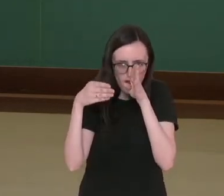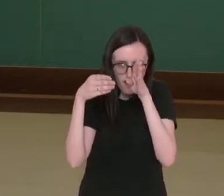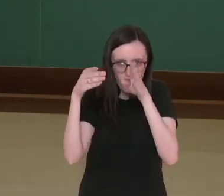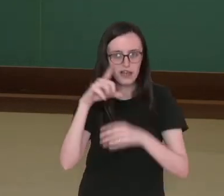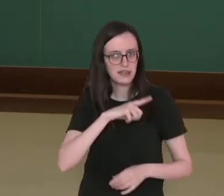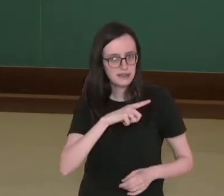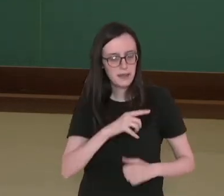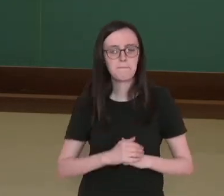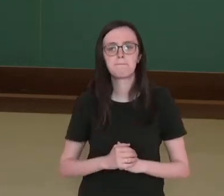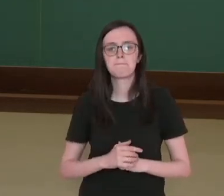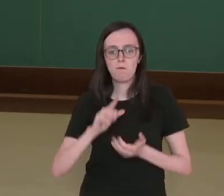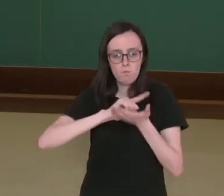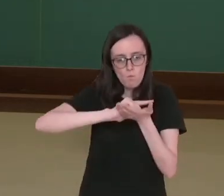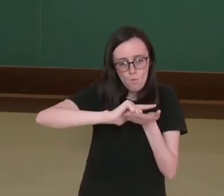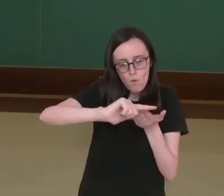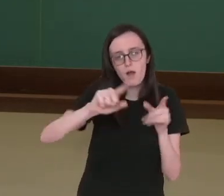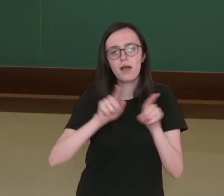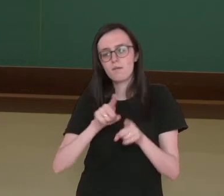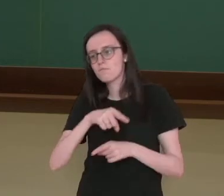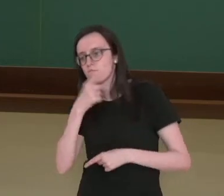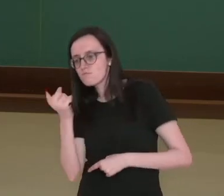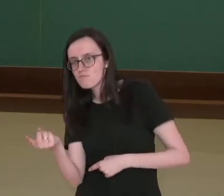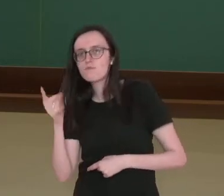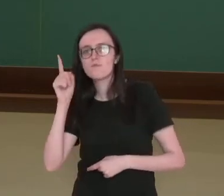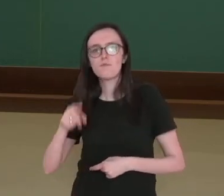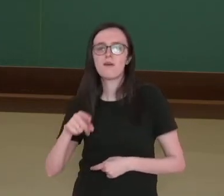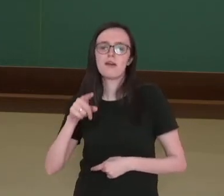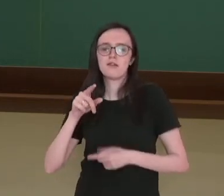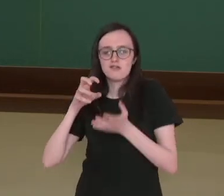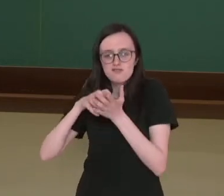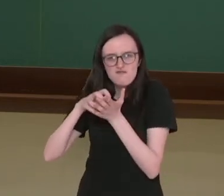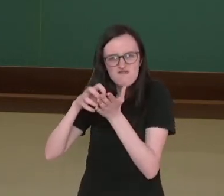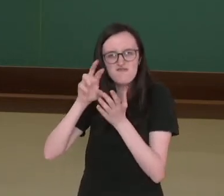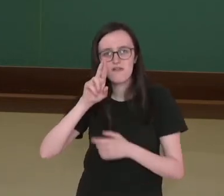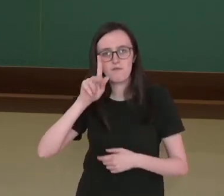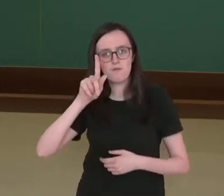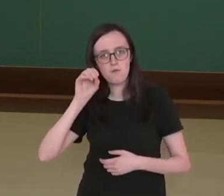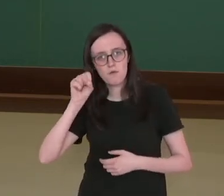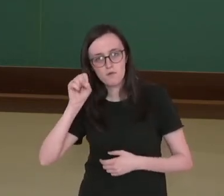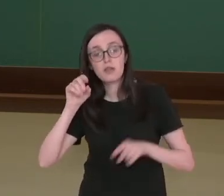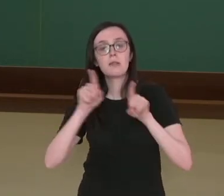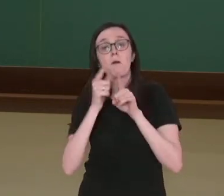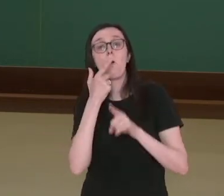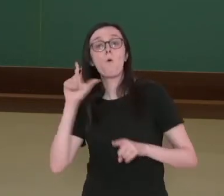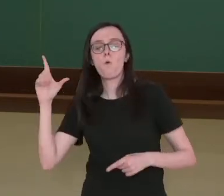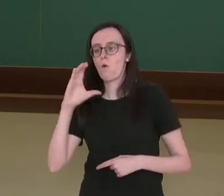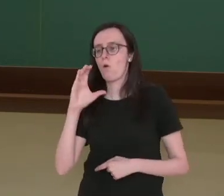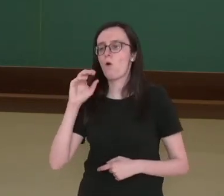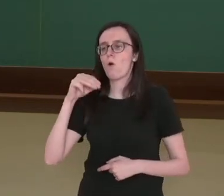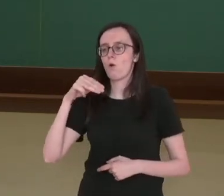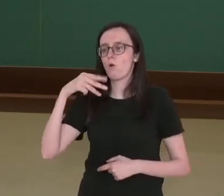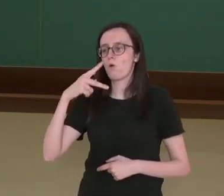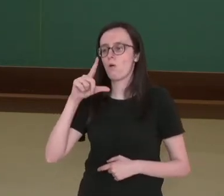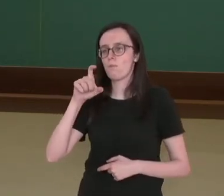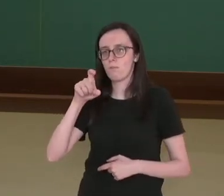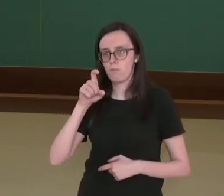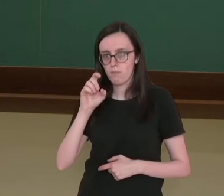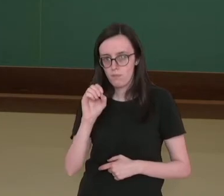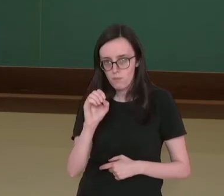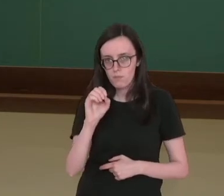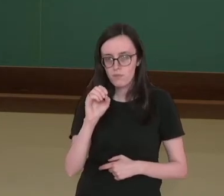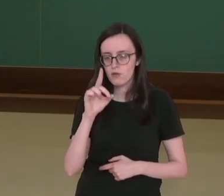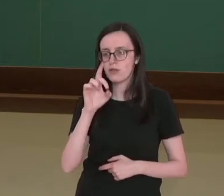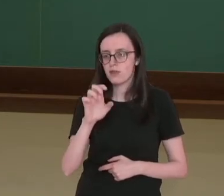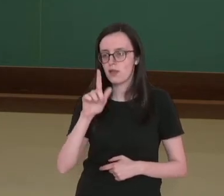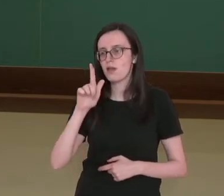célula. Nós temos o complexo golgiense, que é uma estrutura que tem por principal função empacotar as substâncias para mandar as